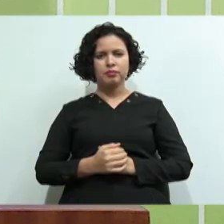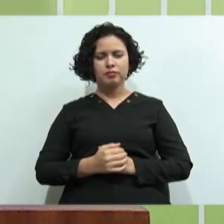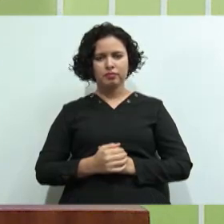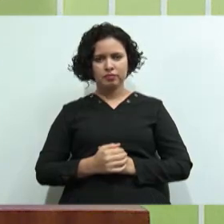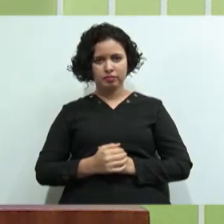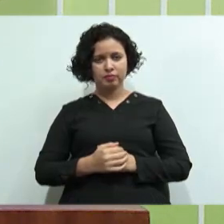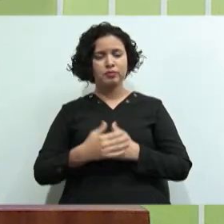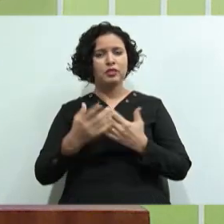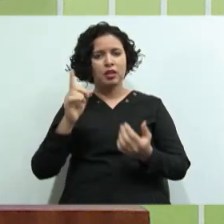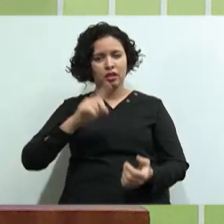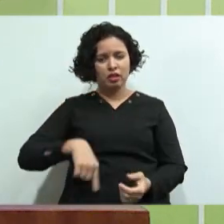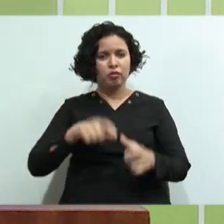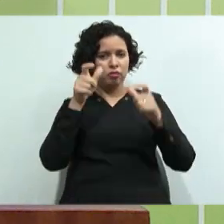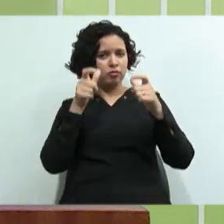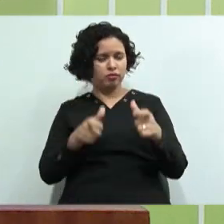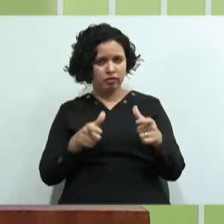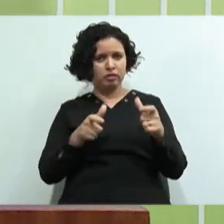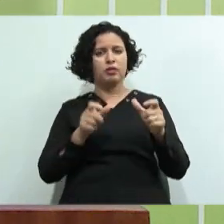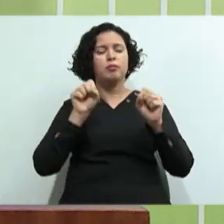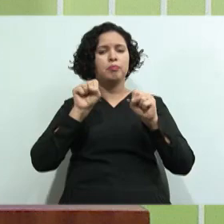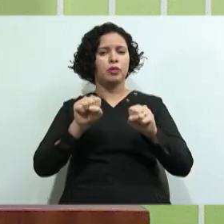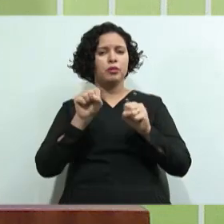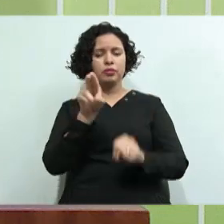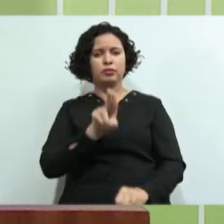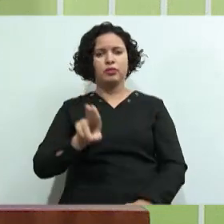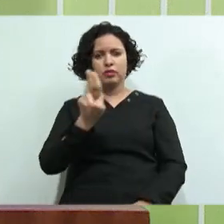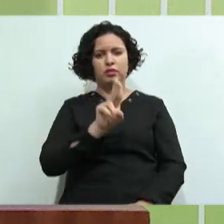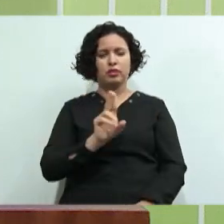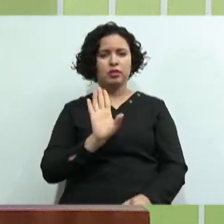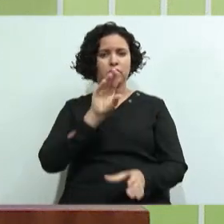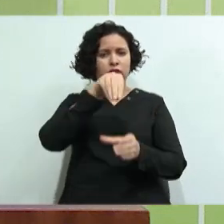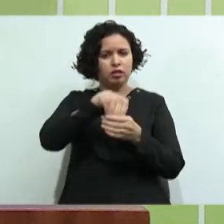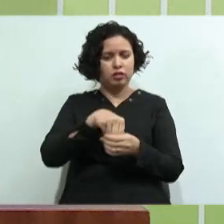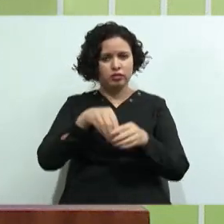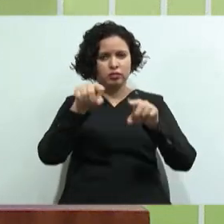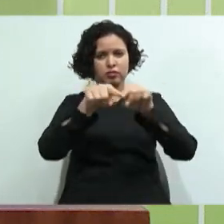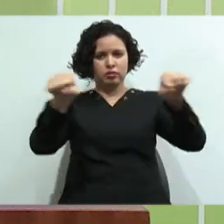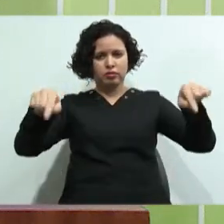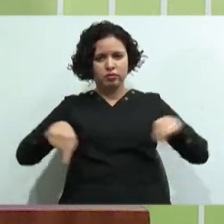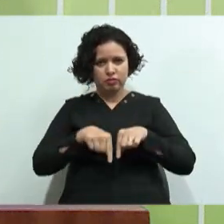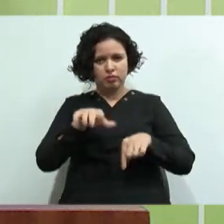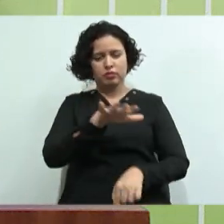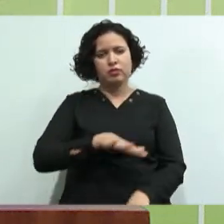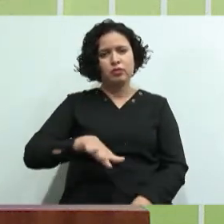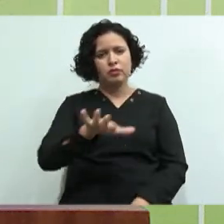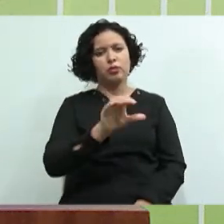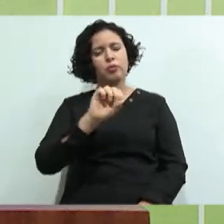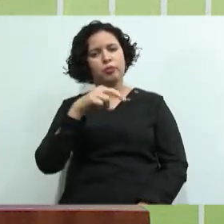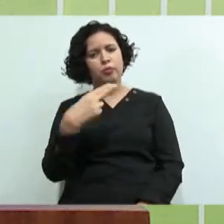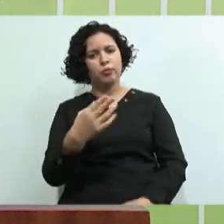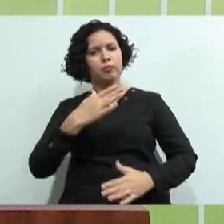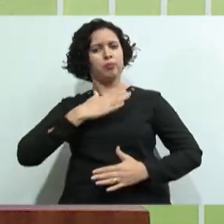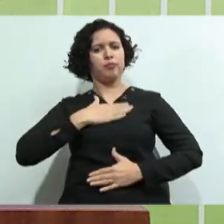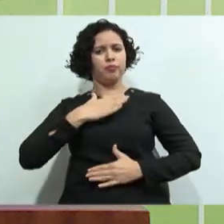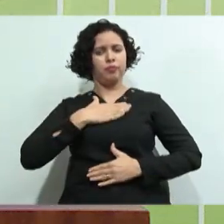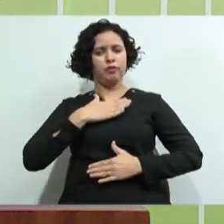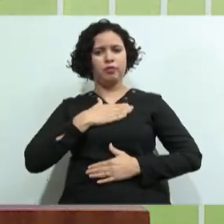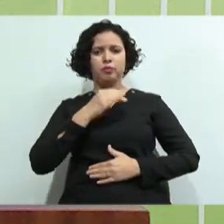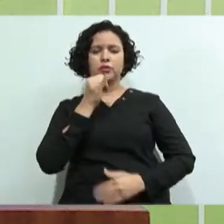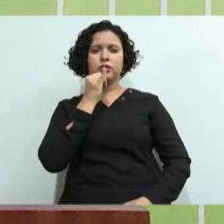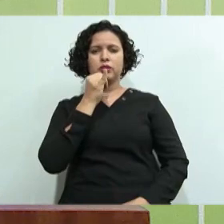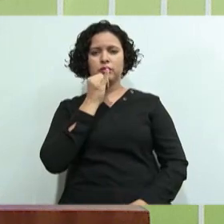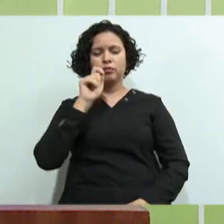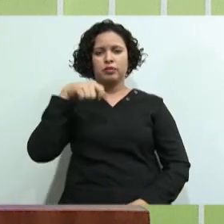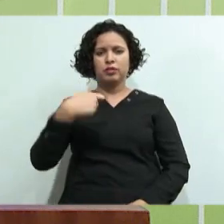Então, esse é o ponto de articulação, que pode ser usado dentro de um espaço neutro ou pode ser usado em partes do corpo. Por